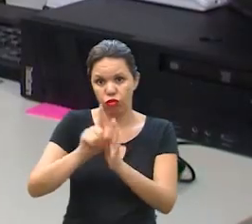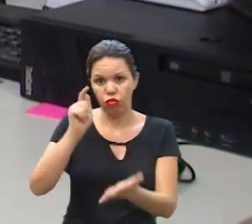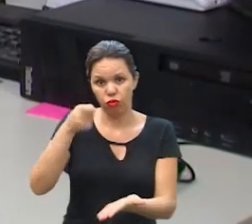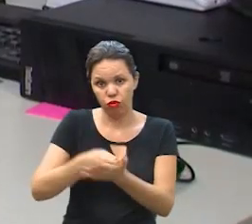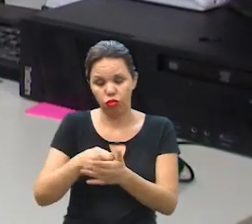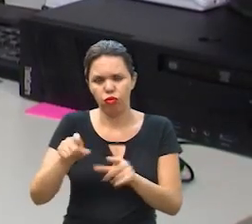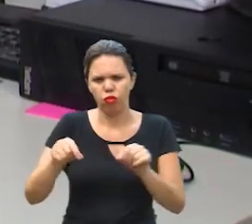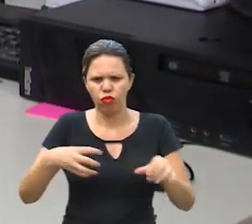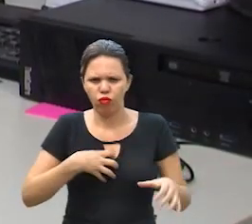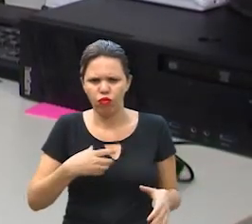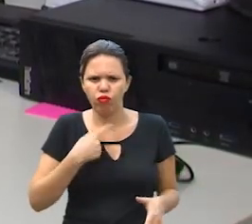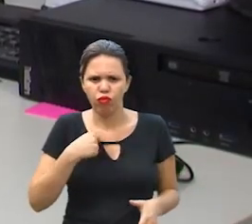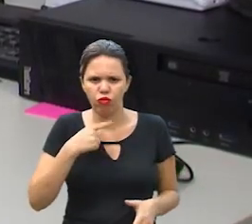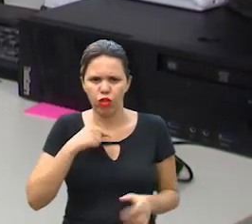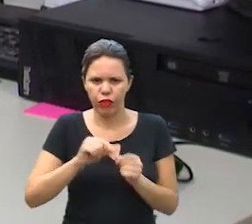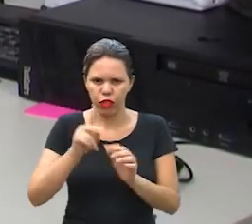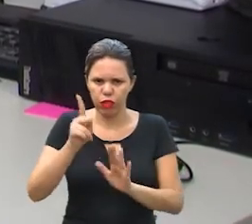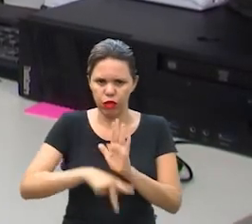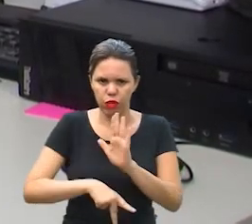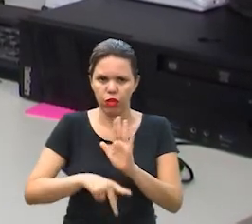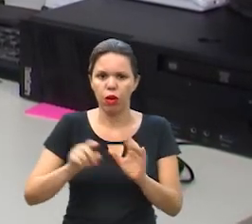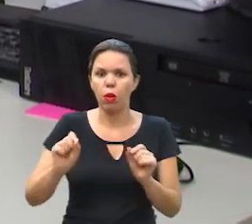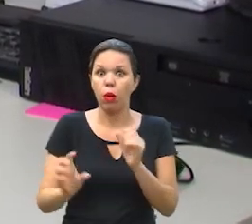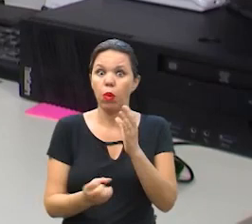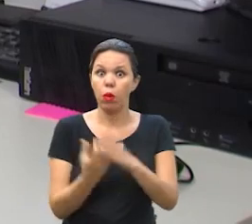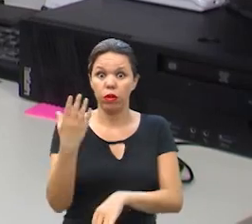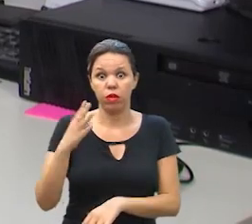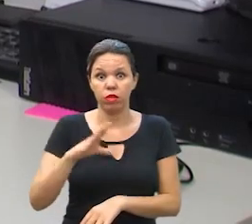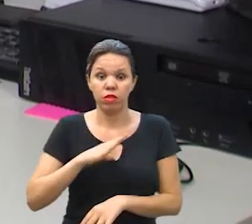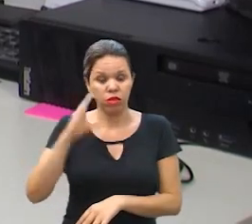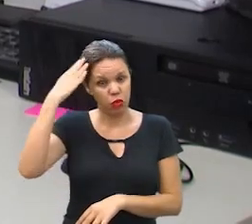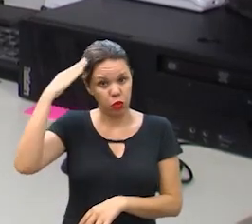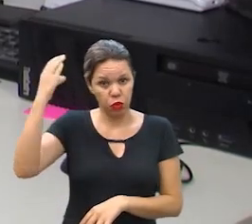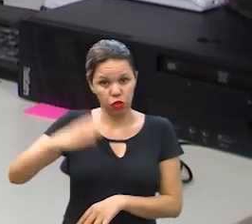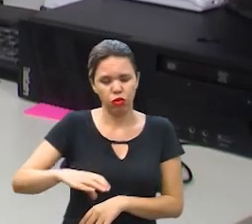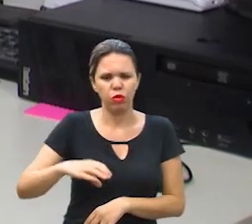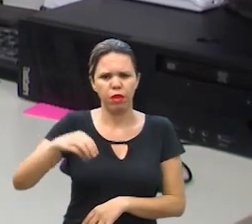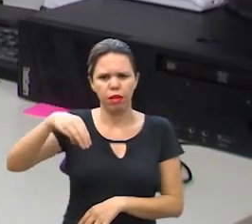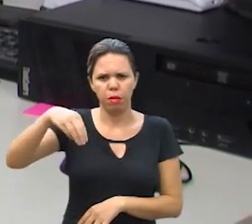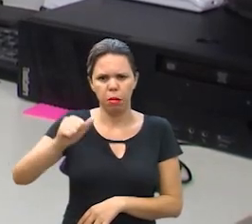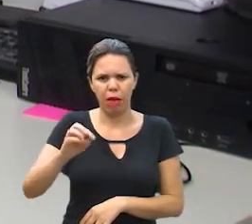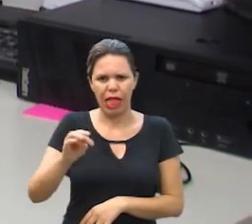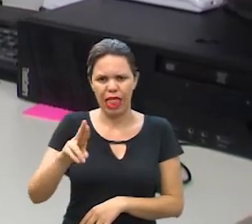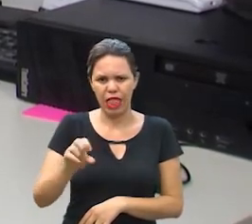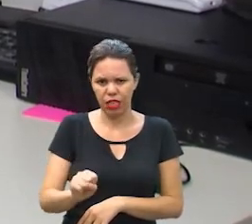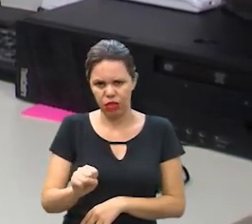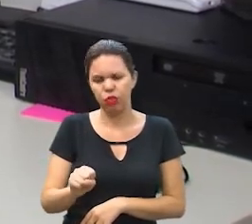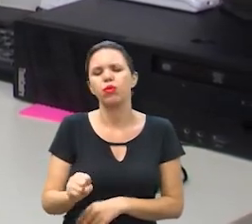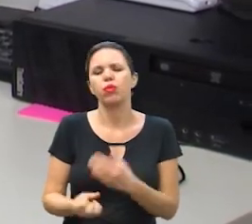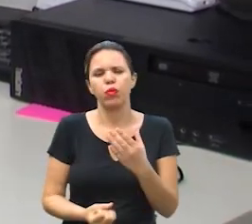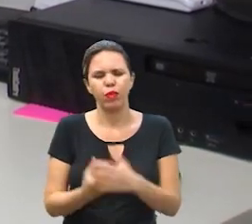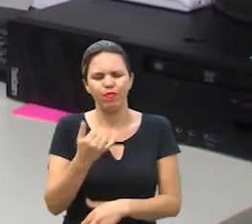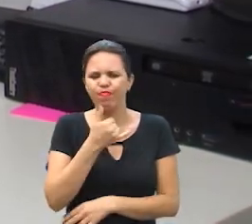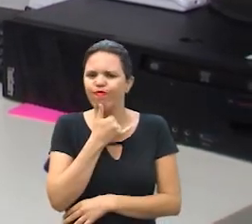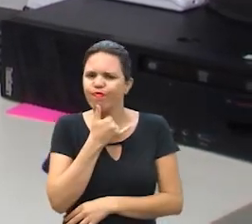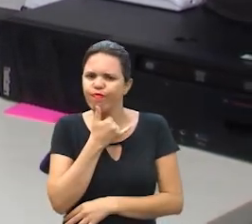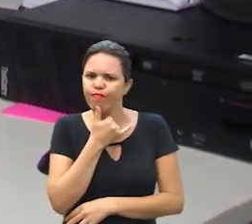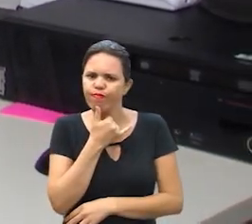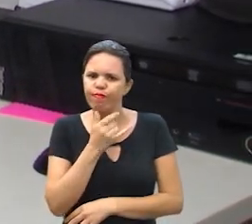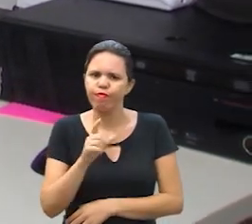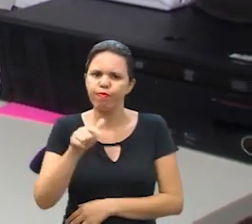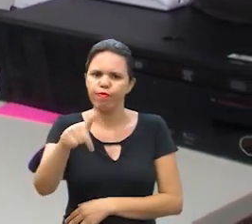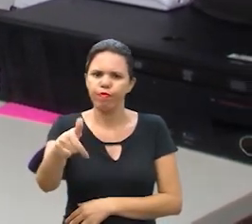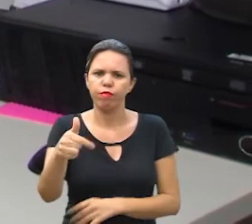O que nos motivou a fazer esse projeto foi o que aconteceu em Curitiba com o menino Matheus Henrique Lang, que